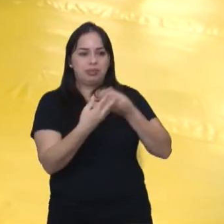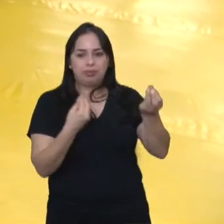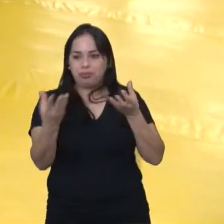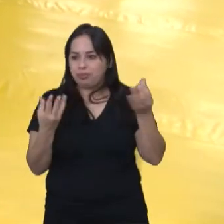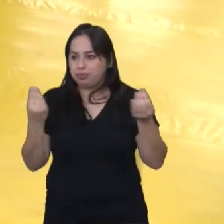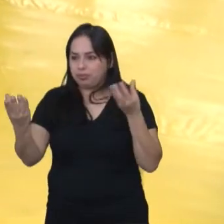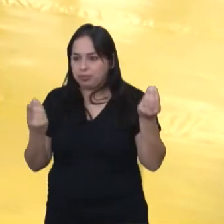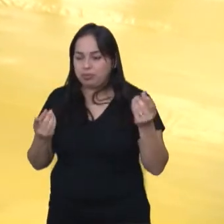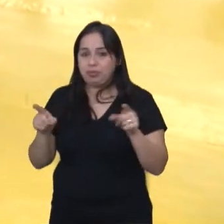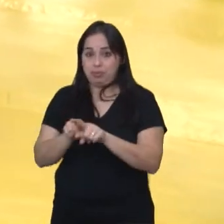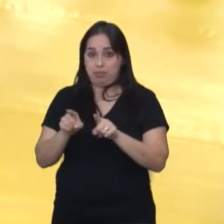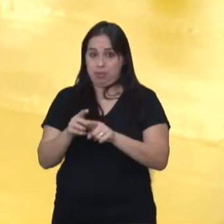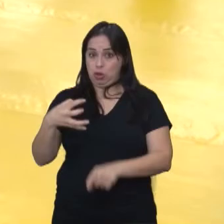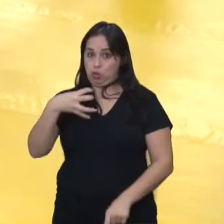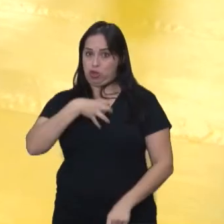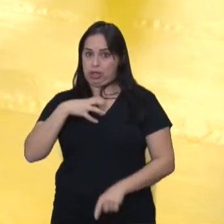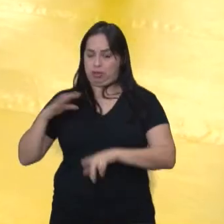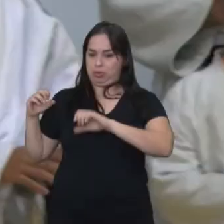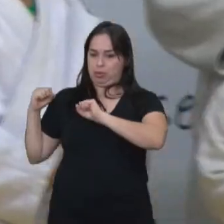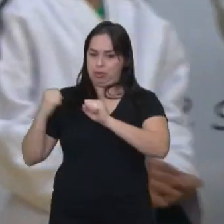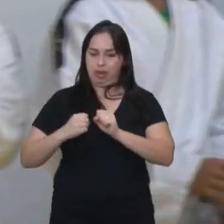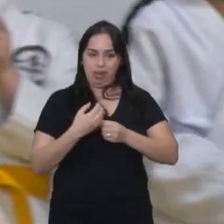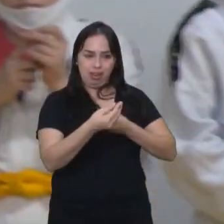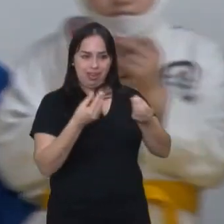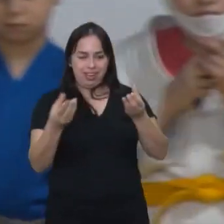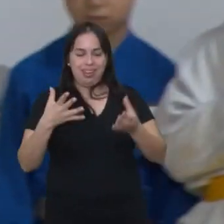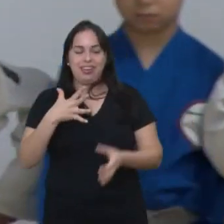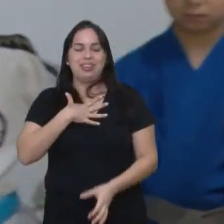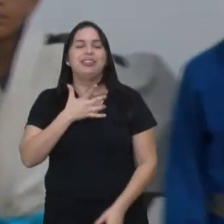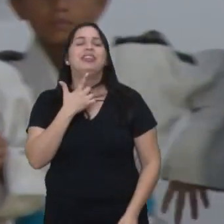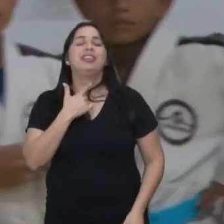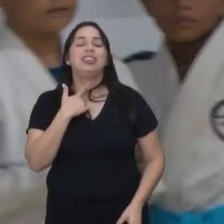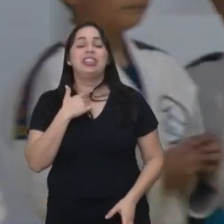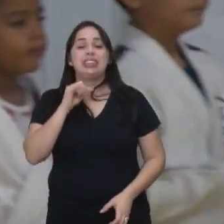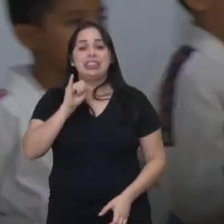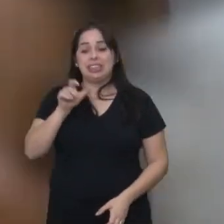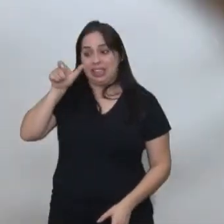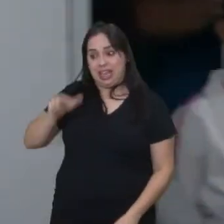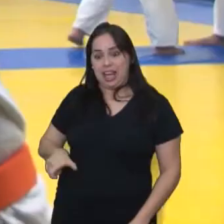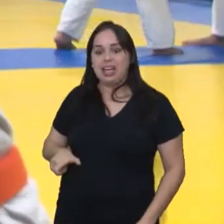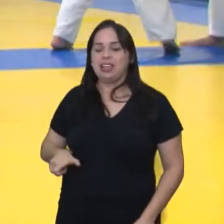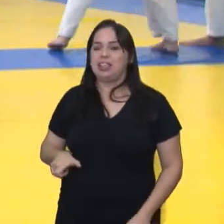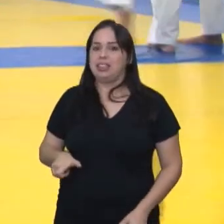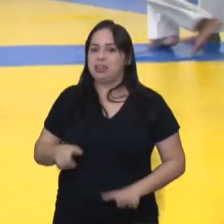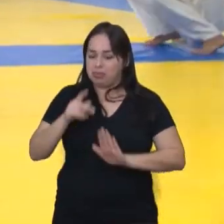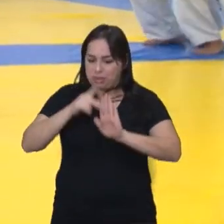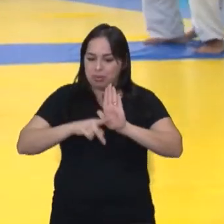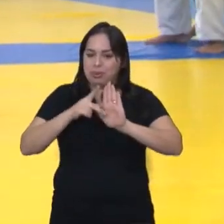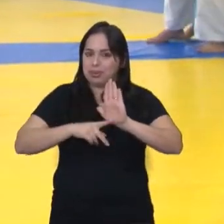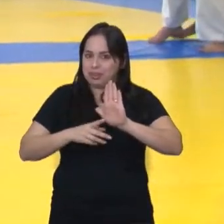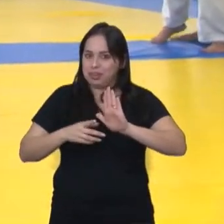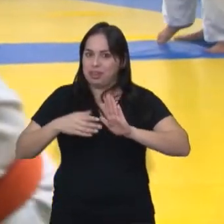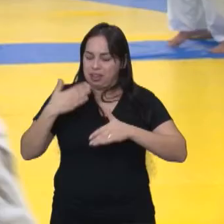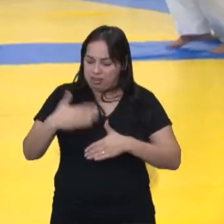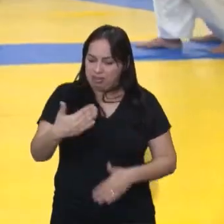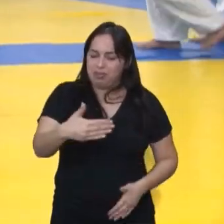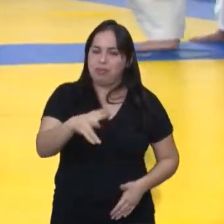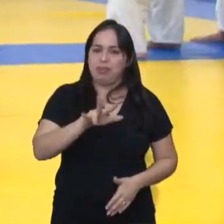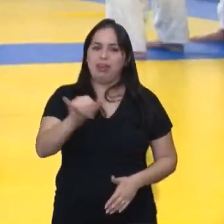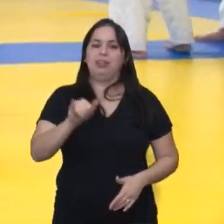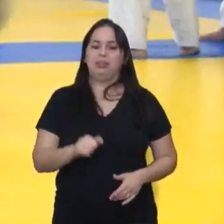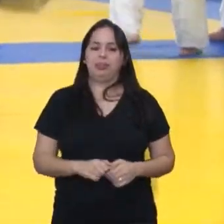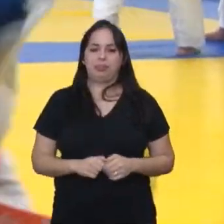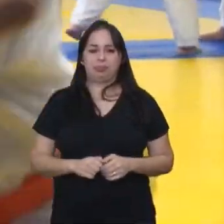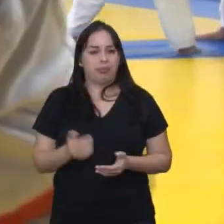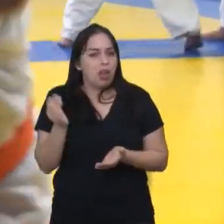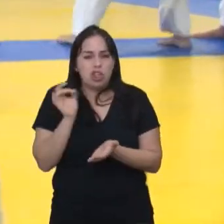do sensei Flávio de levar os ensinamentos do judô para as crianças e adolescentes segue vivo. E no que depender dele, esse projeto